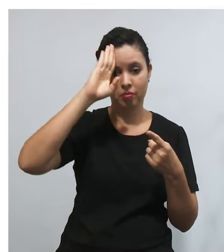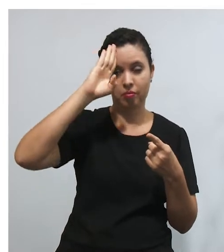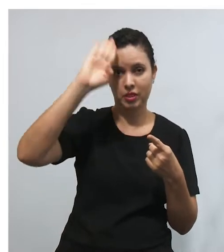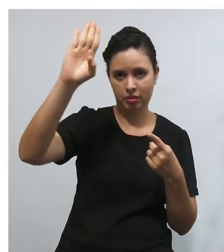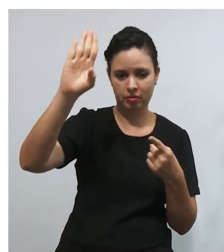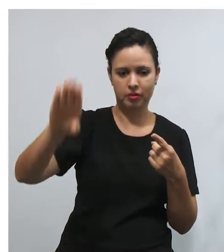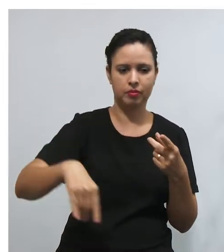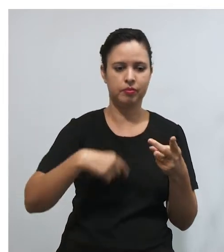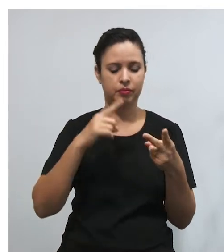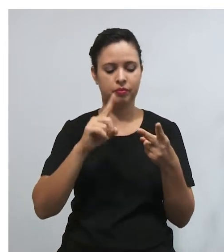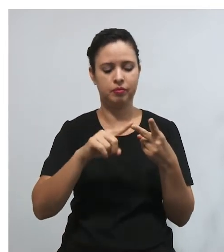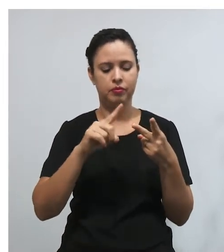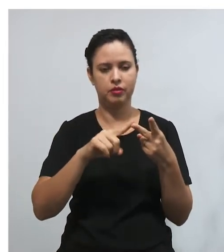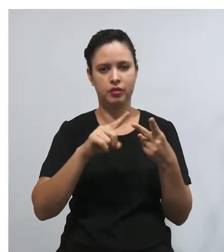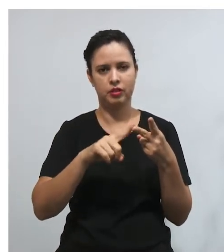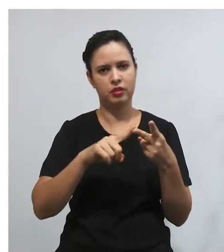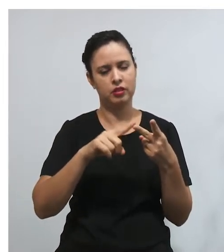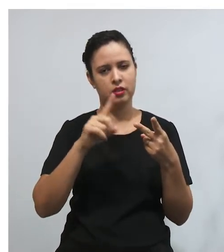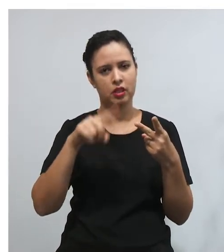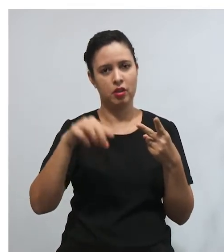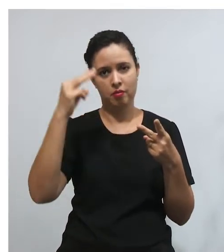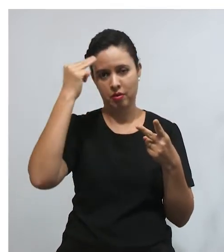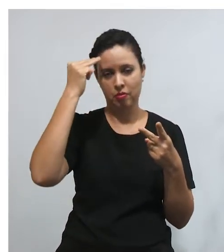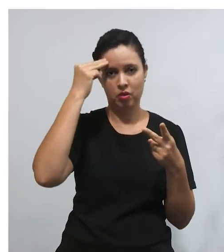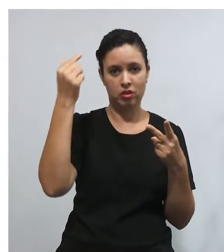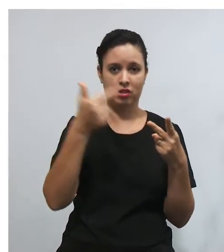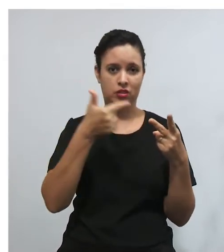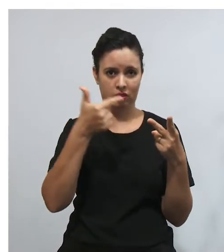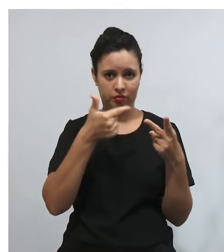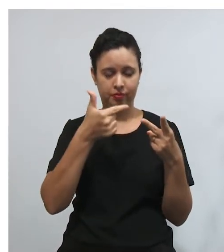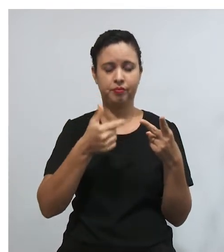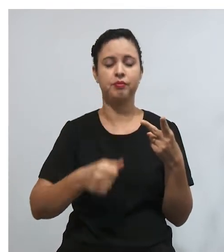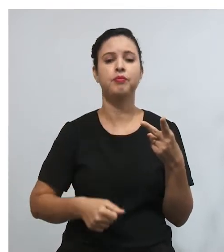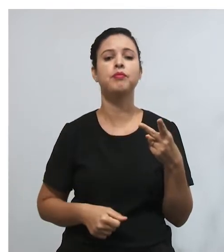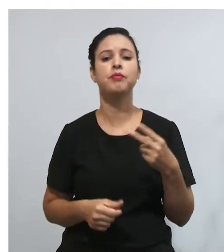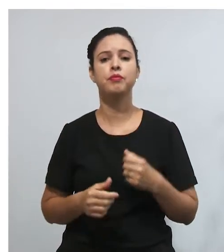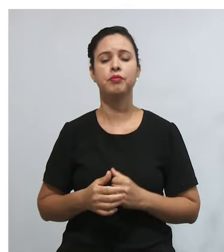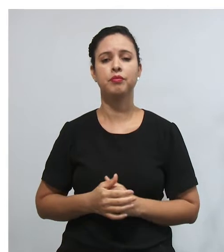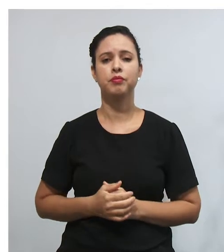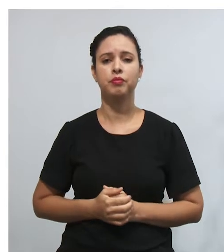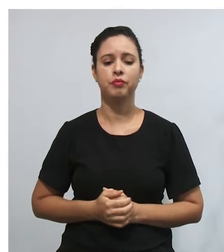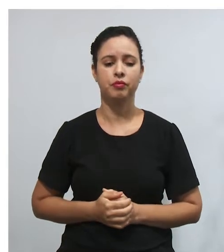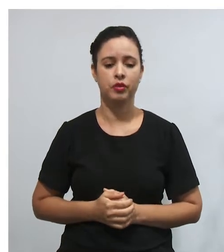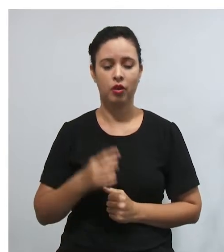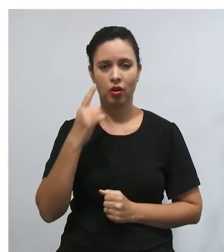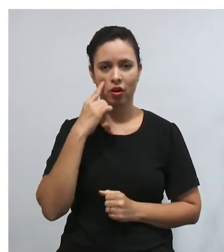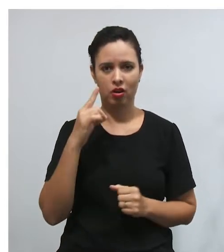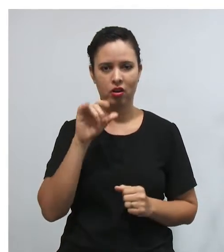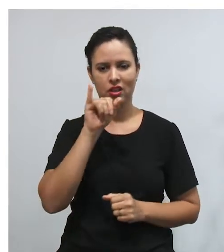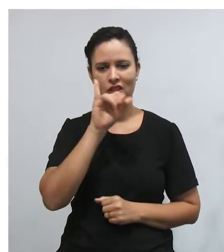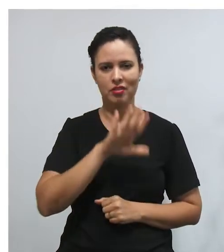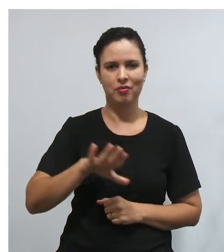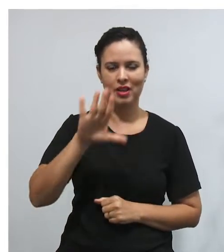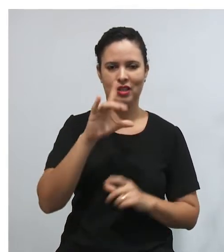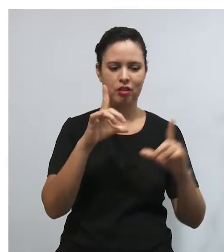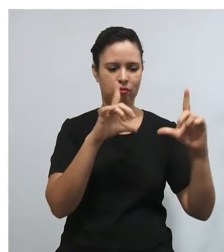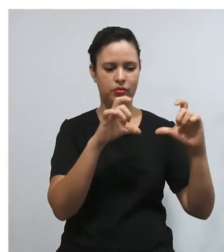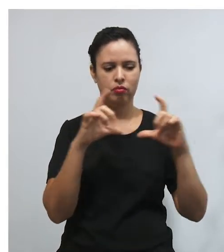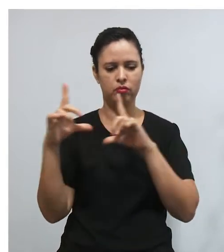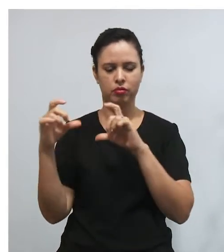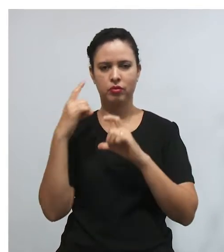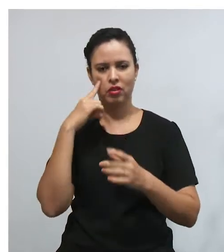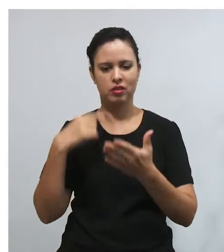segunda categoria é a memória secundária, certo? E aqui embaixo eu tenho aqui dois tipos de